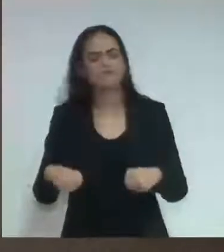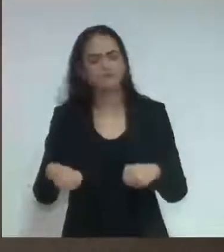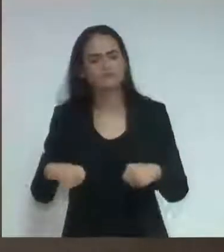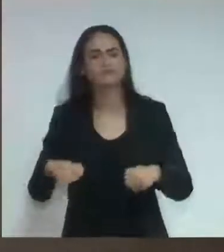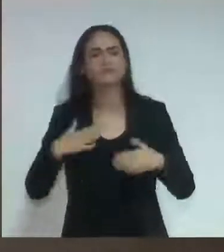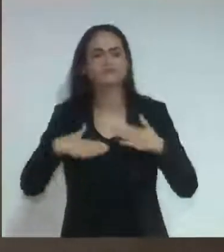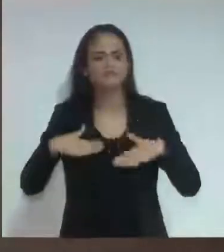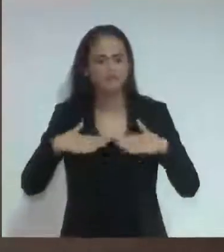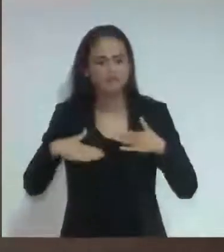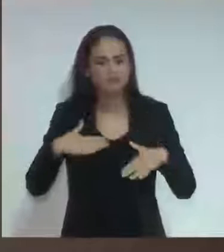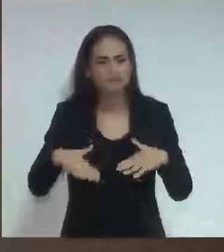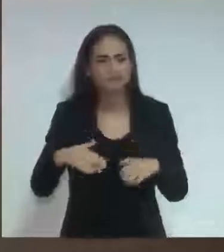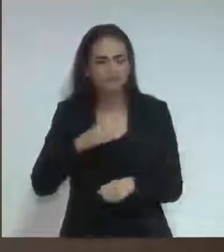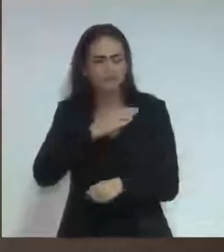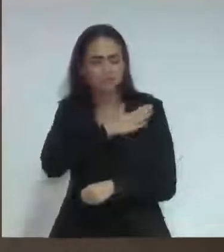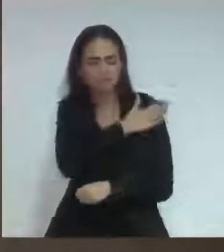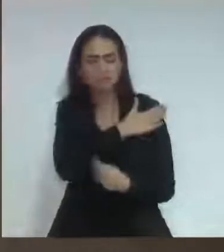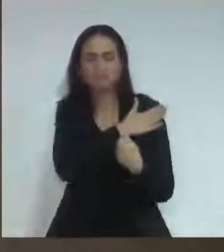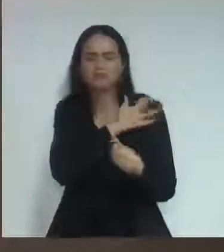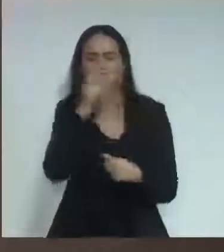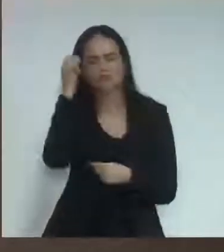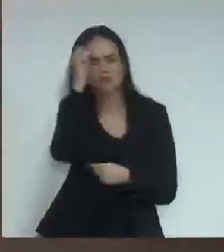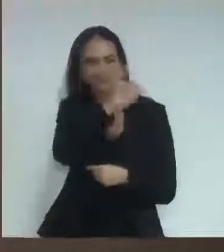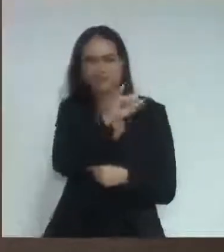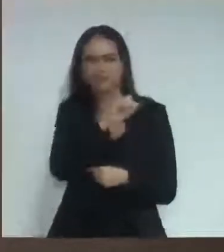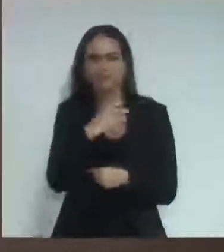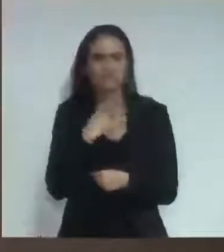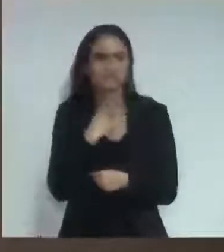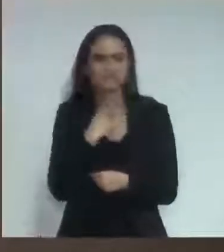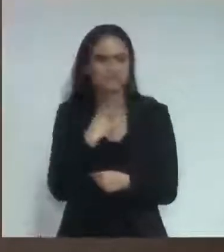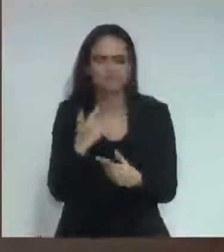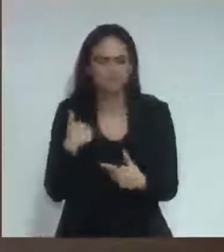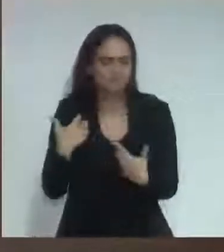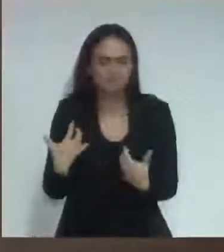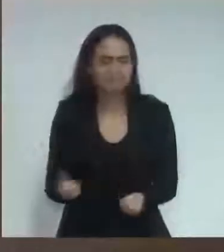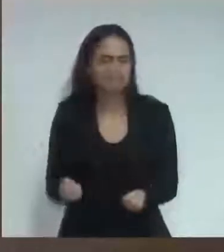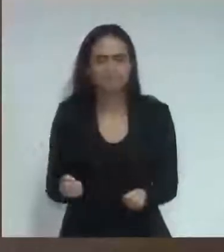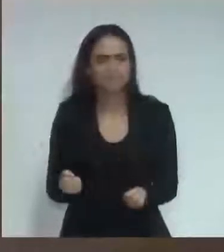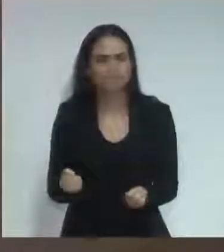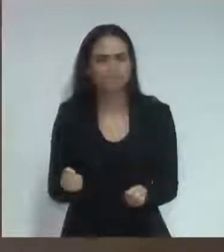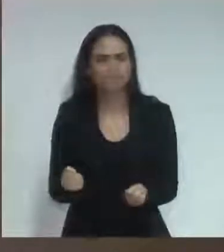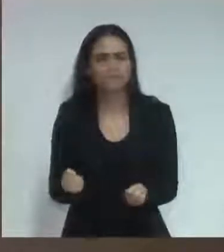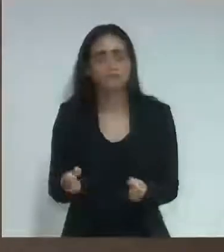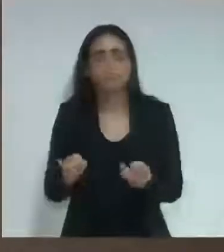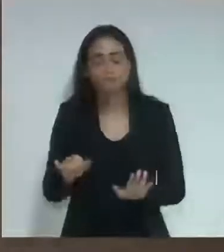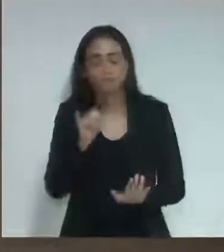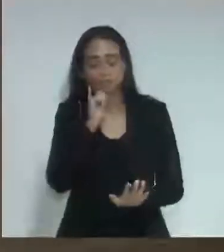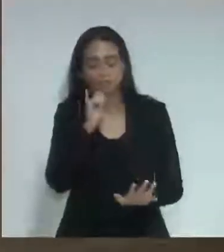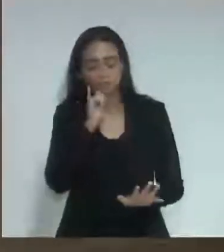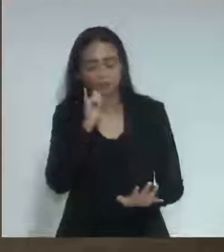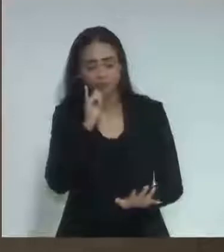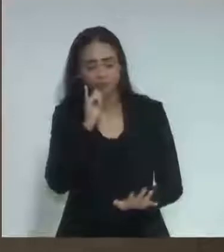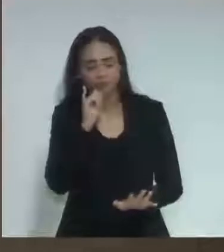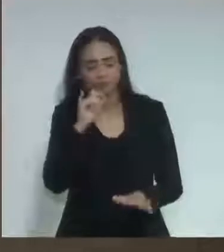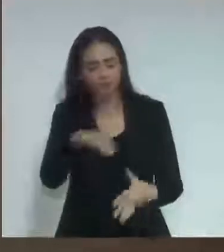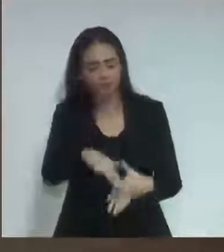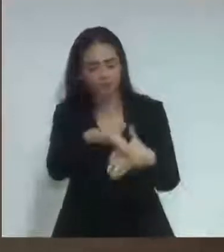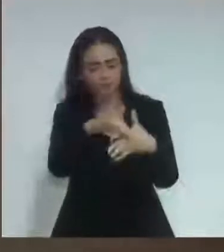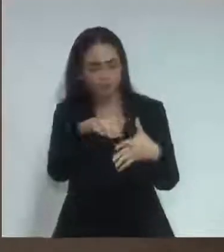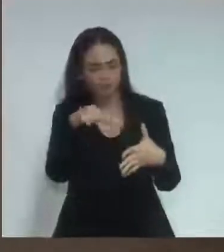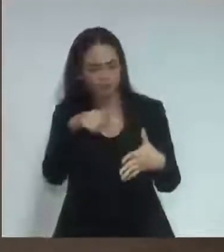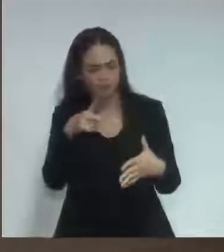preconceituosa em relação a qualquer grupo, a qualquer minoria. Como é muito preocupante também quando você vê algum líder incitando a